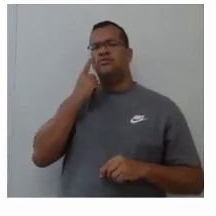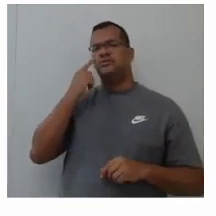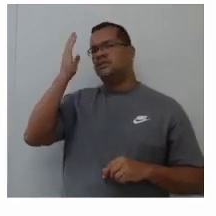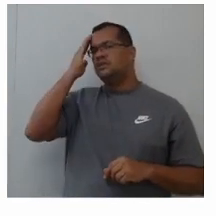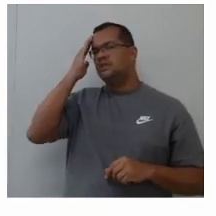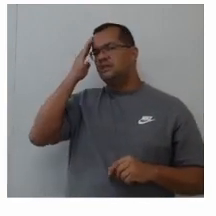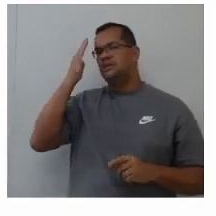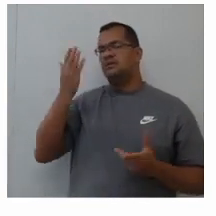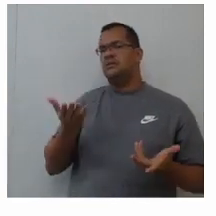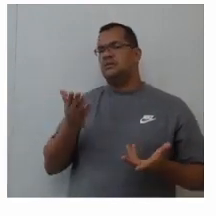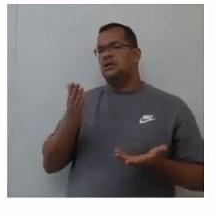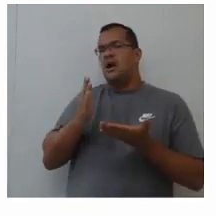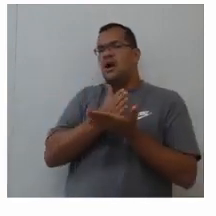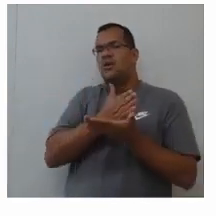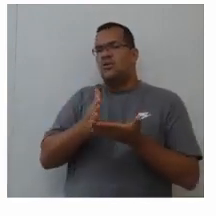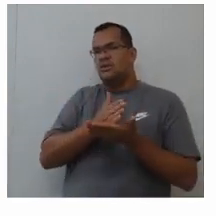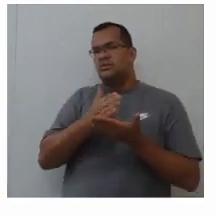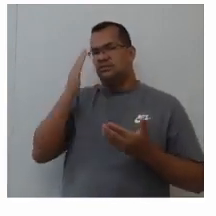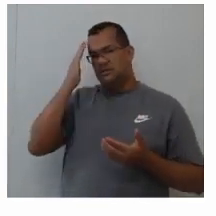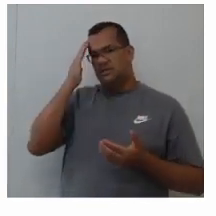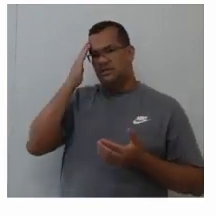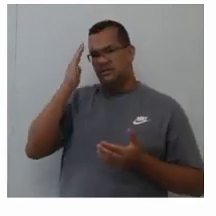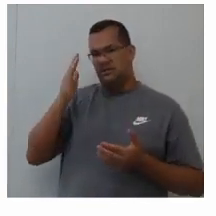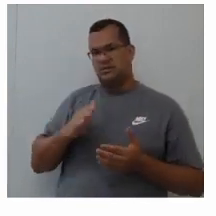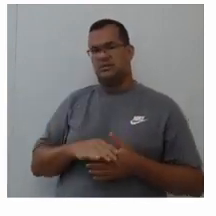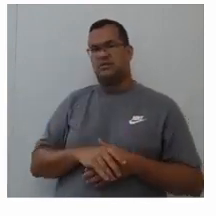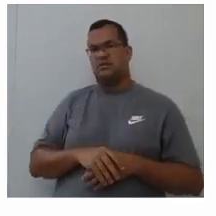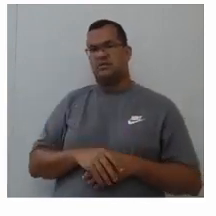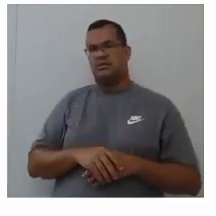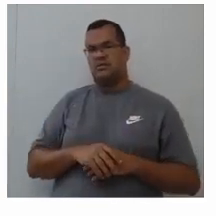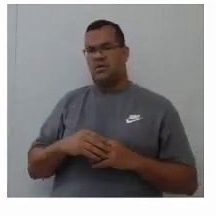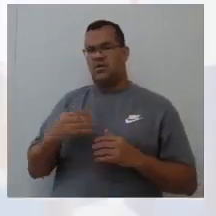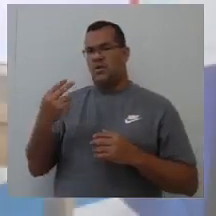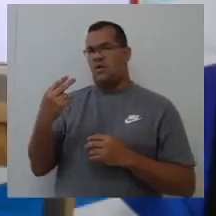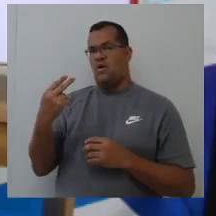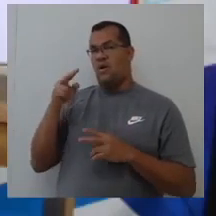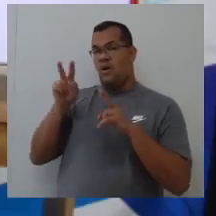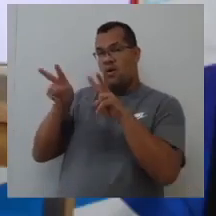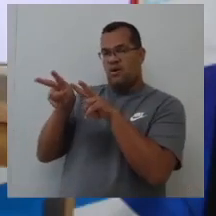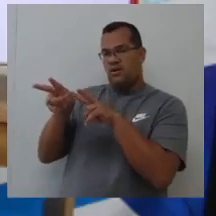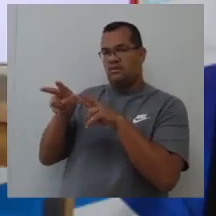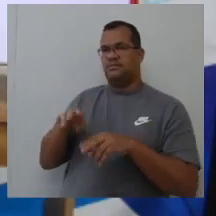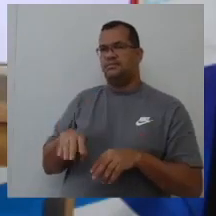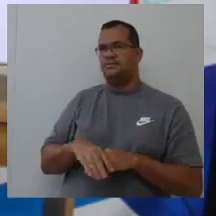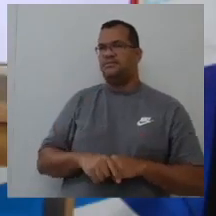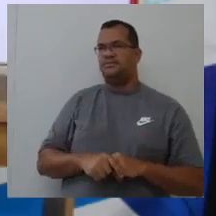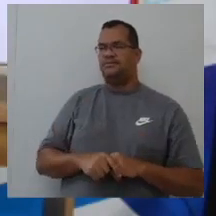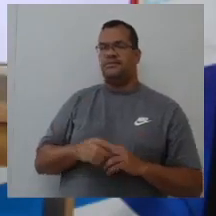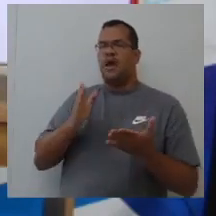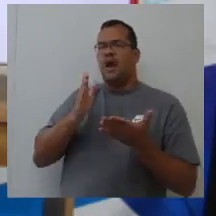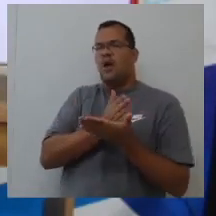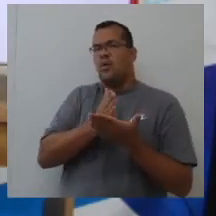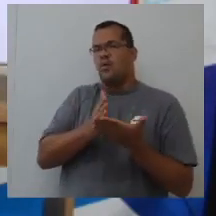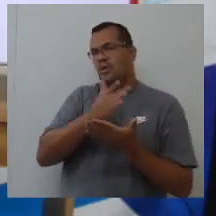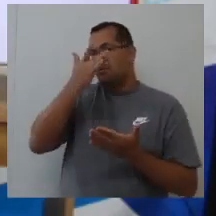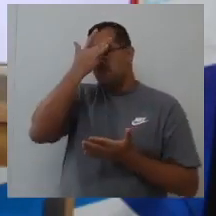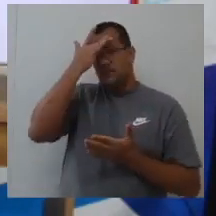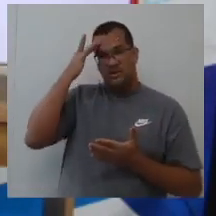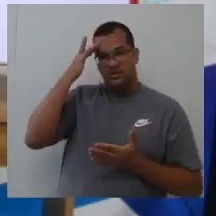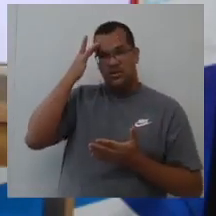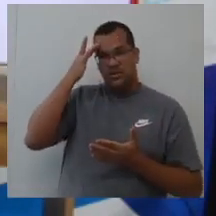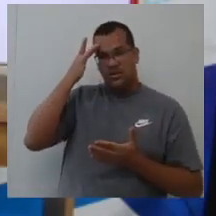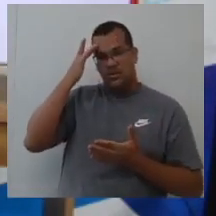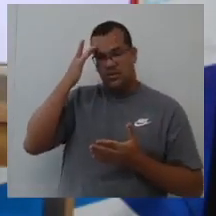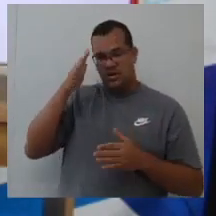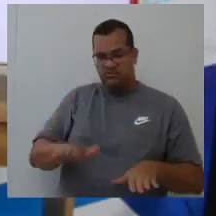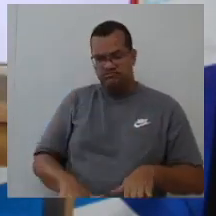entenda que algumas pessoas... Olha para mim aqui agora, olha para mim. Vê só. Algumas pessoas, durante a